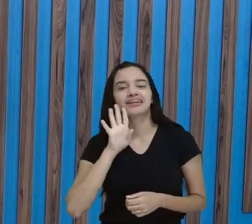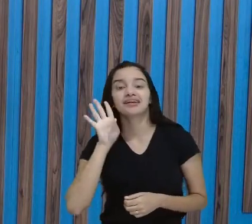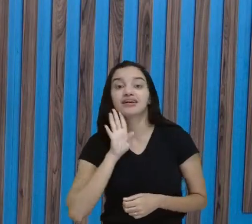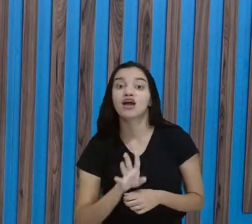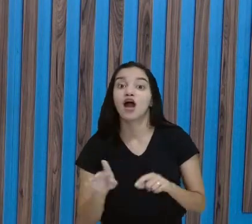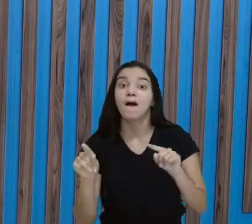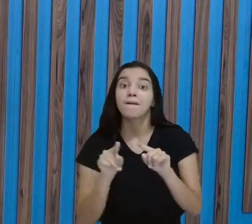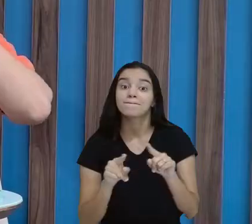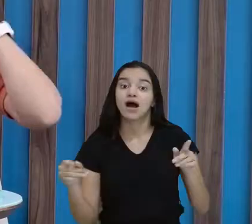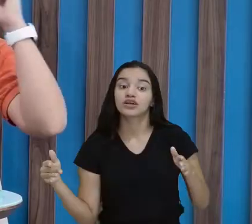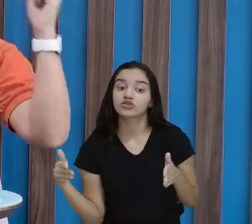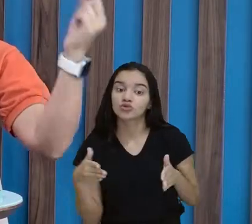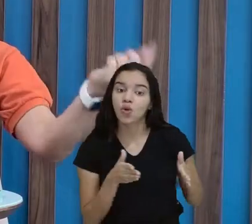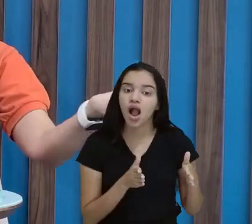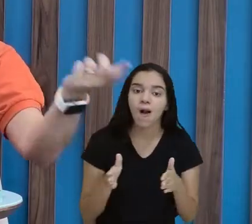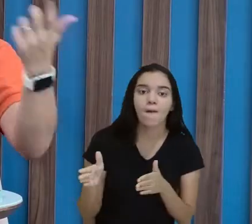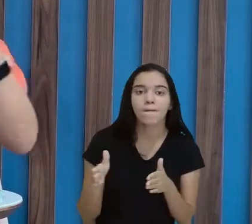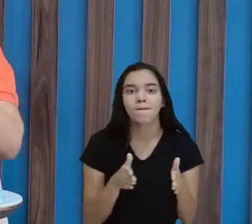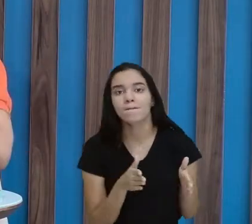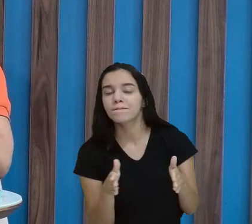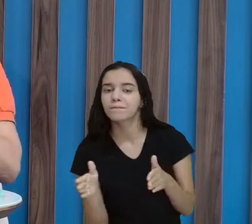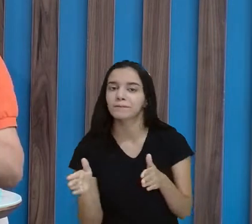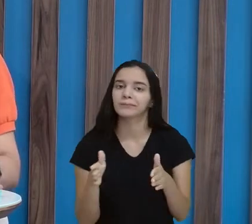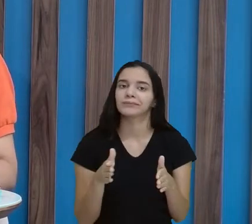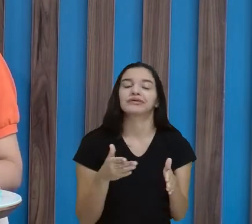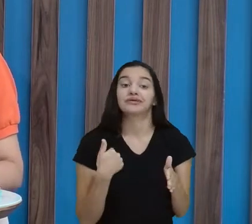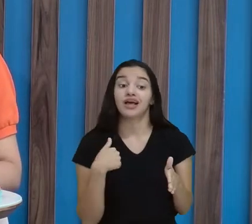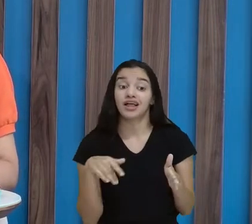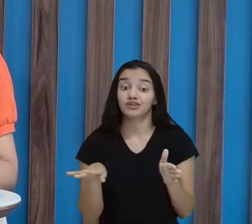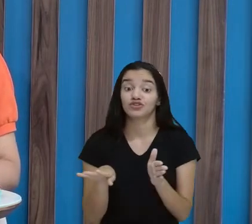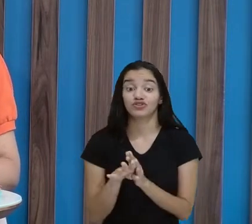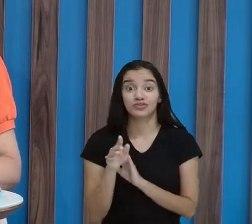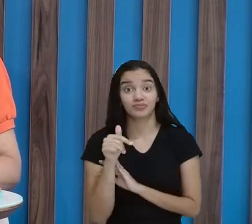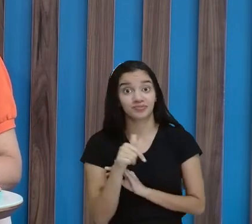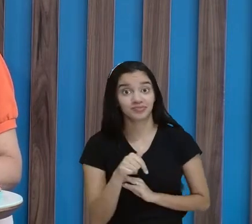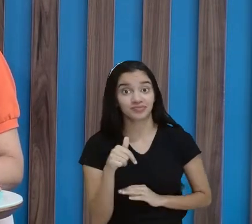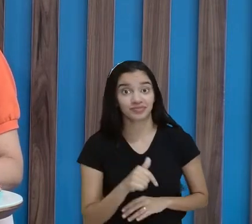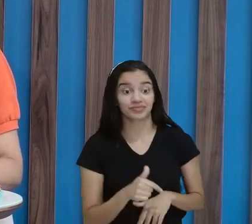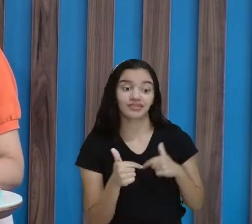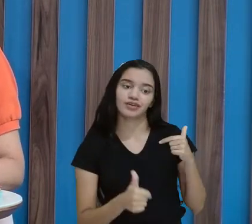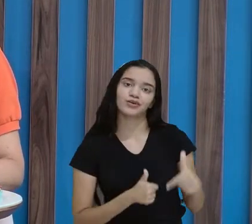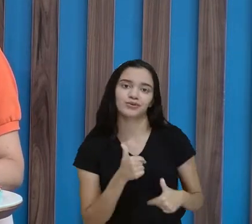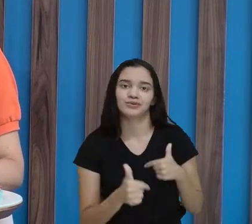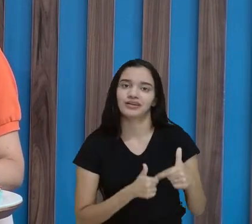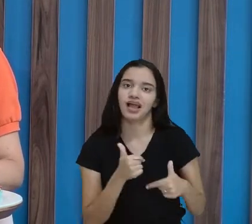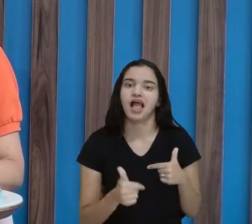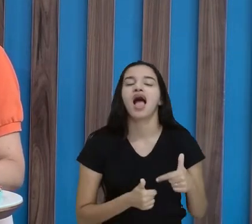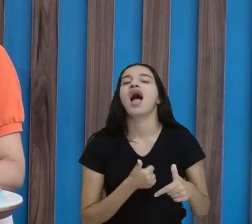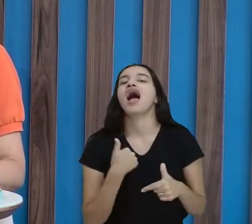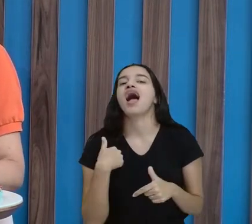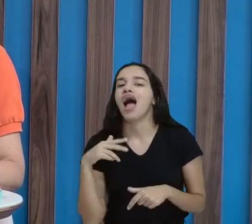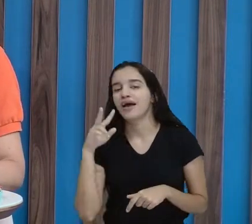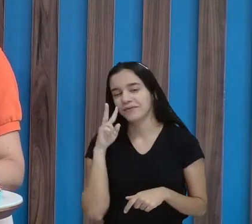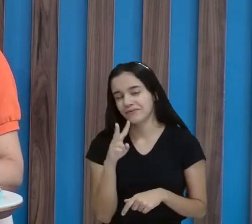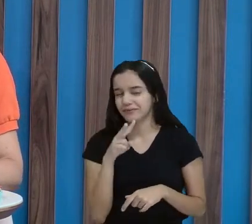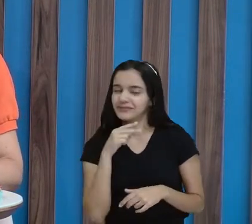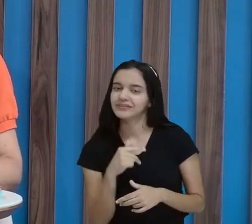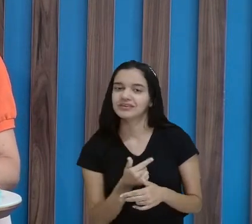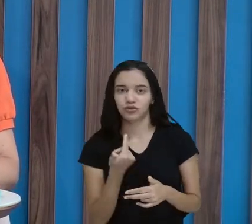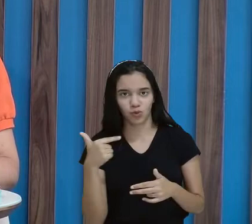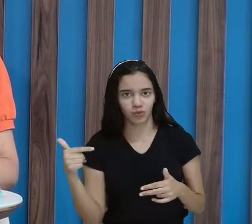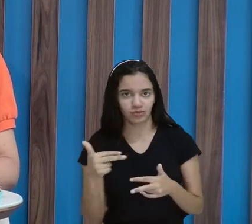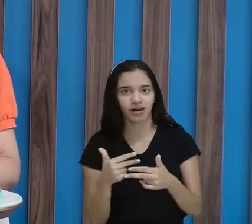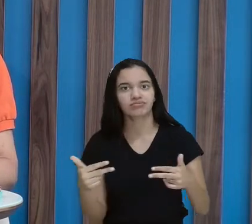o caminho por onde eu passo, né, até chegar aqui no trabalho, aí eu já vejo muitas outras coisas,